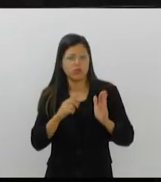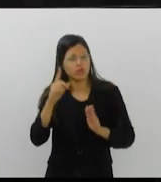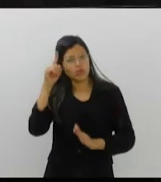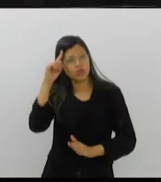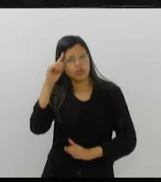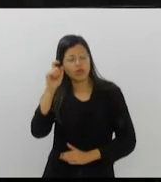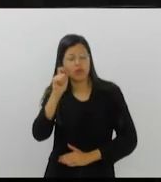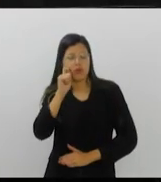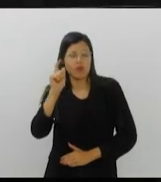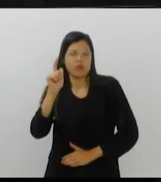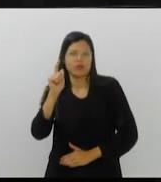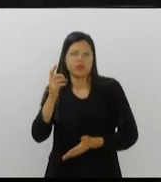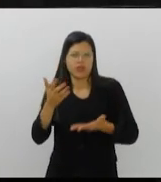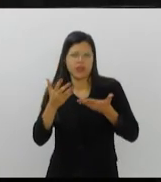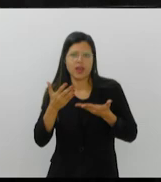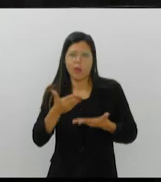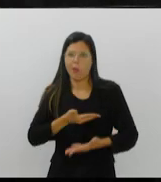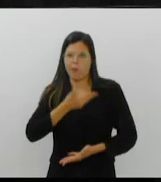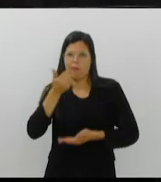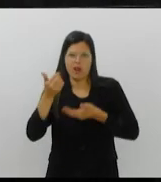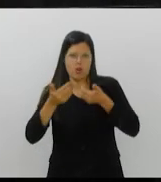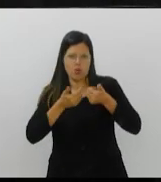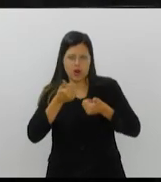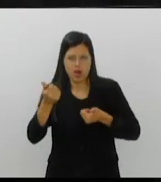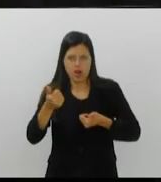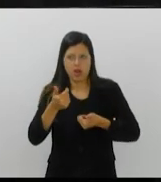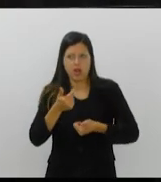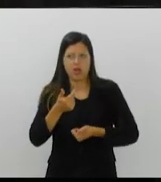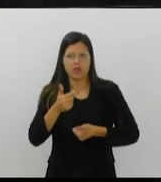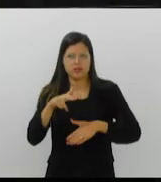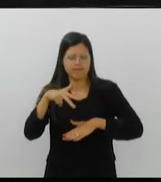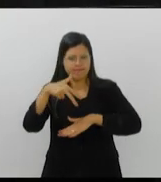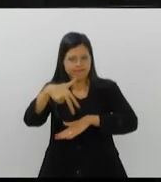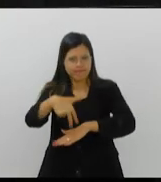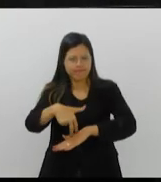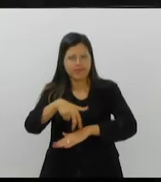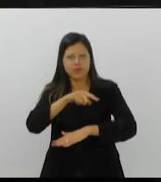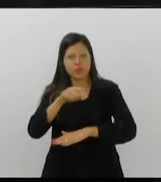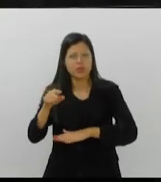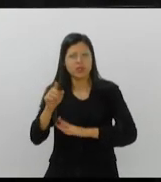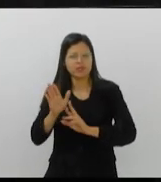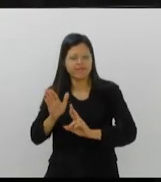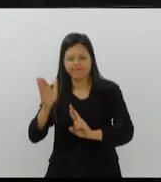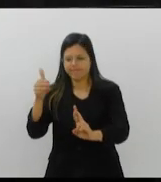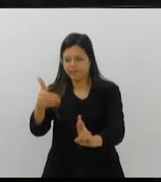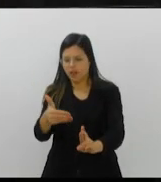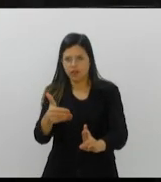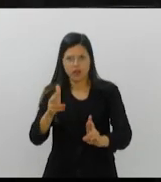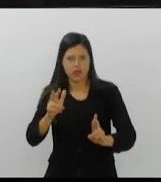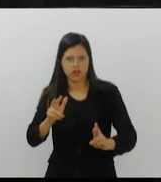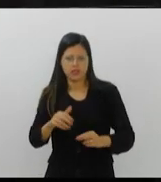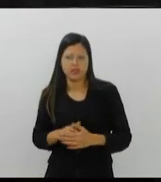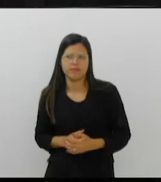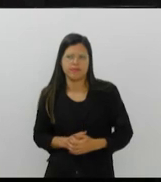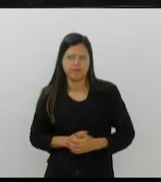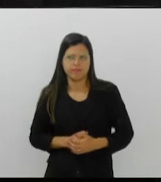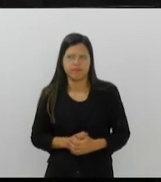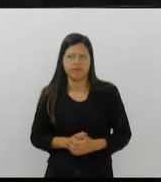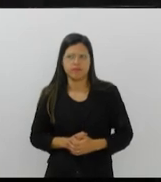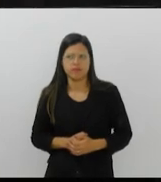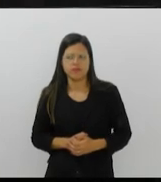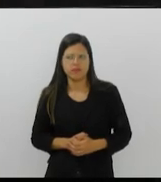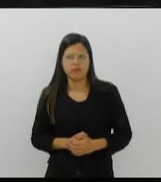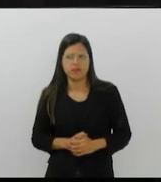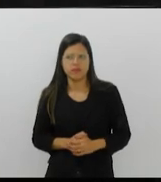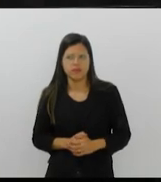ser melhor, e ser um homem realmente em que vocês pudessem ter como referência. E é claro,